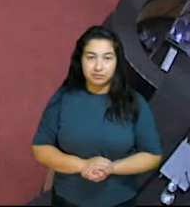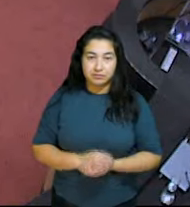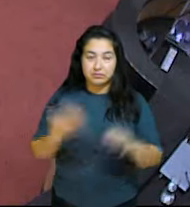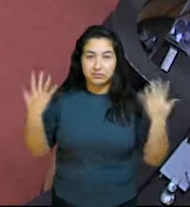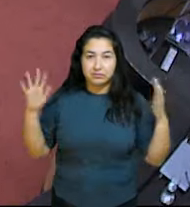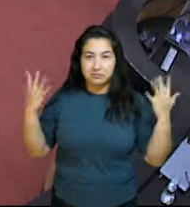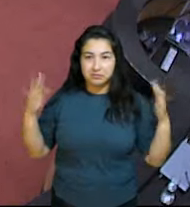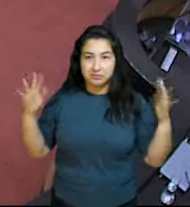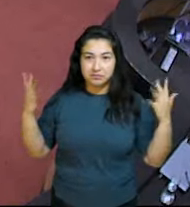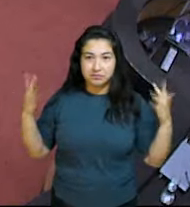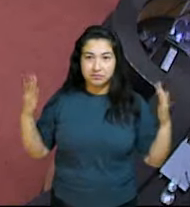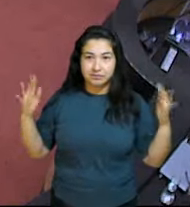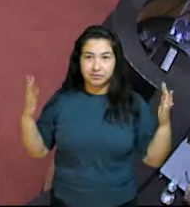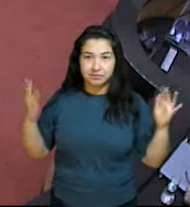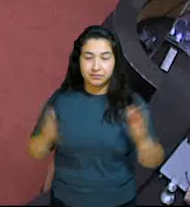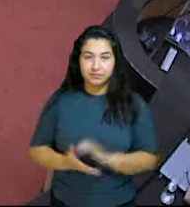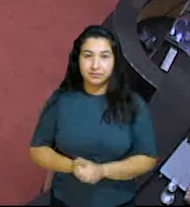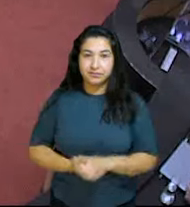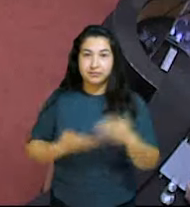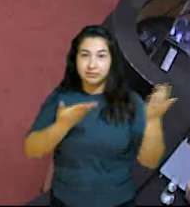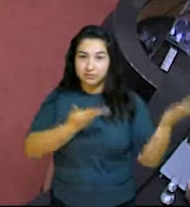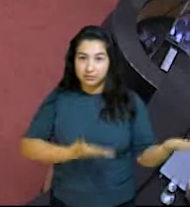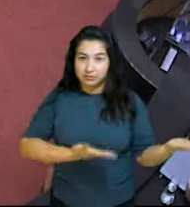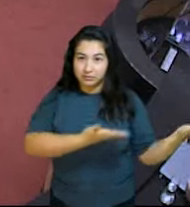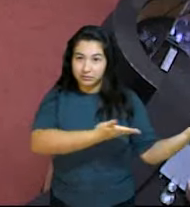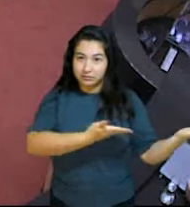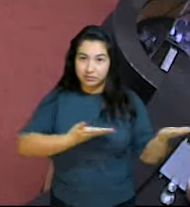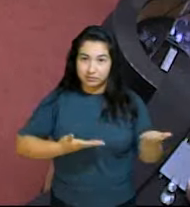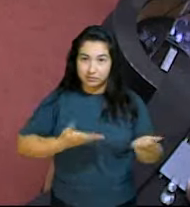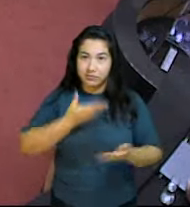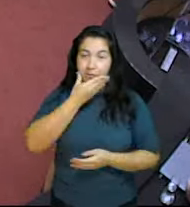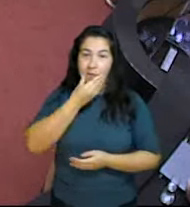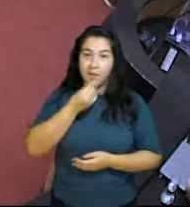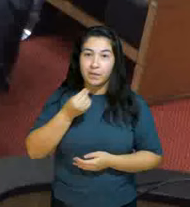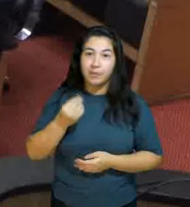Com a palavra, o presidente da Federação Catarinense de Atletismo, Deraldo Opa.